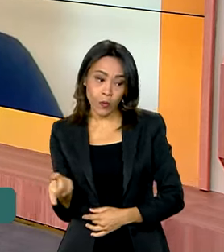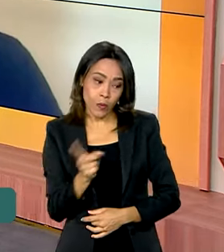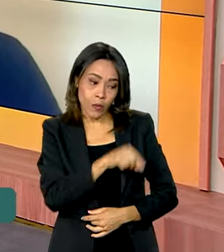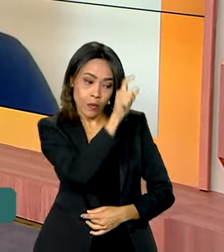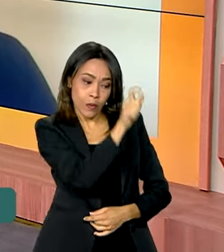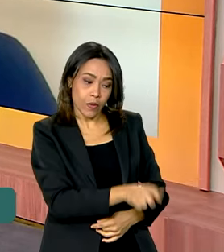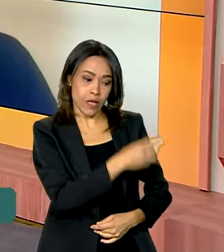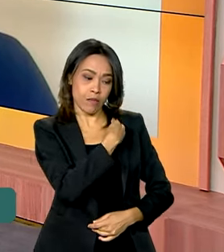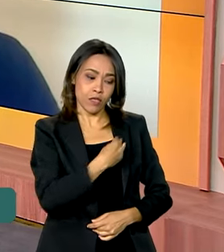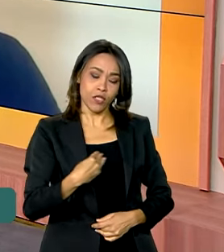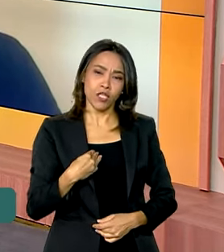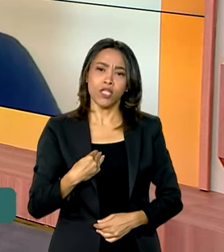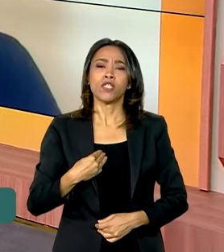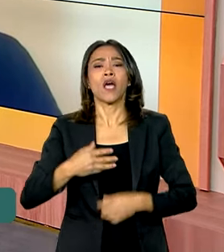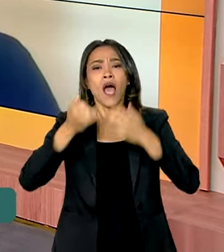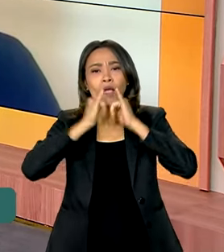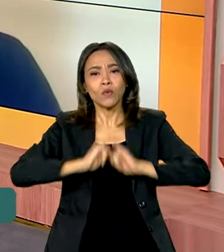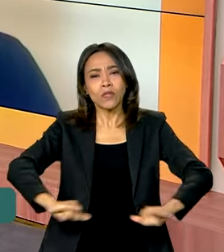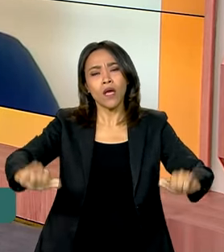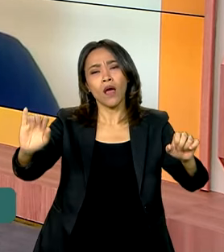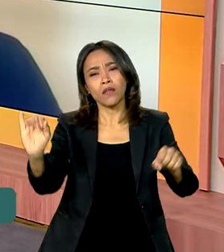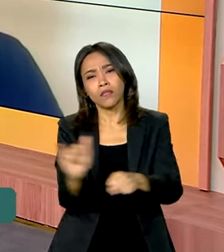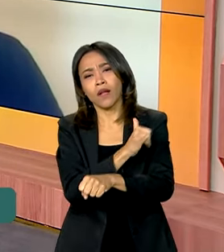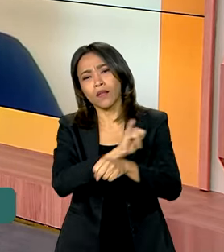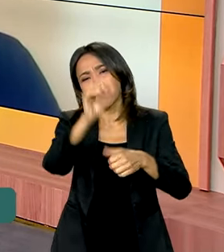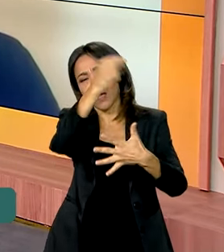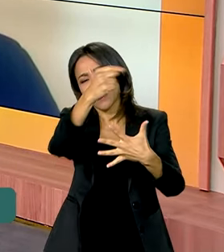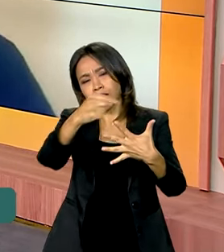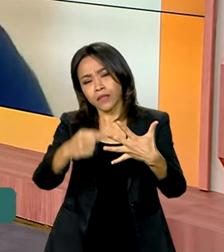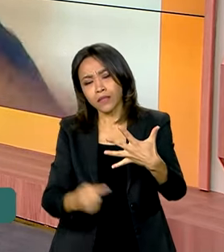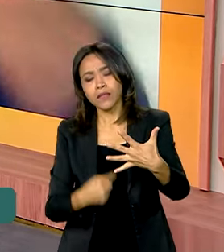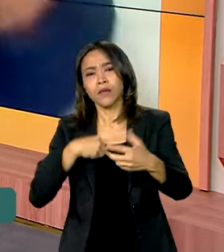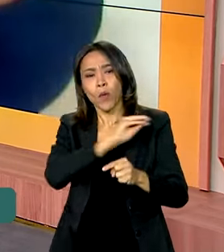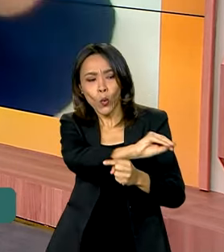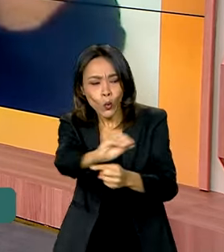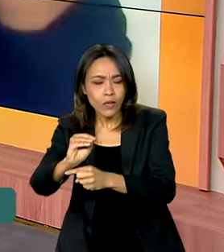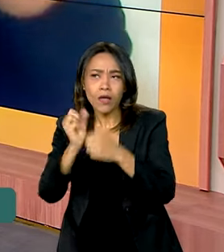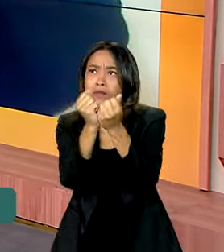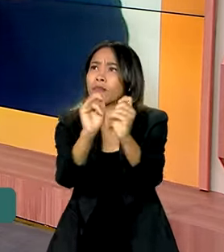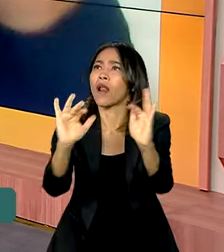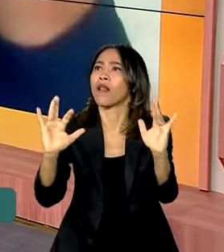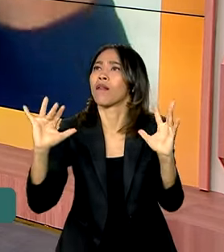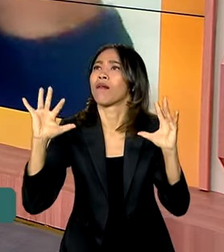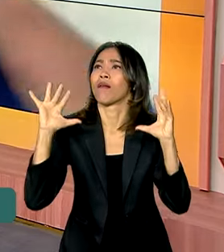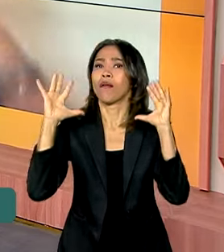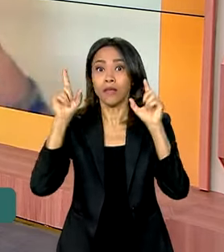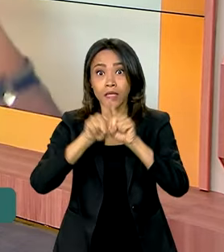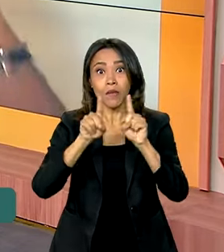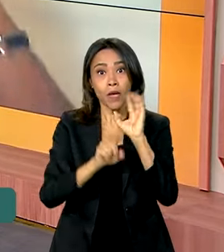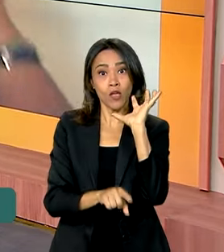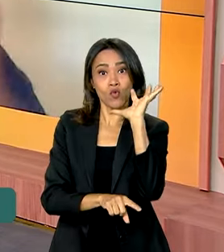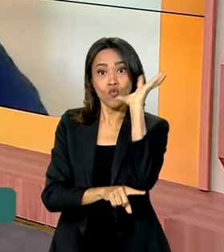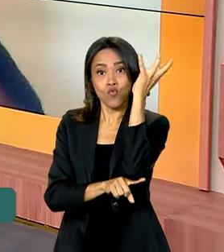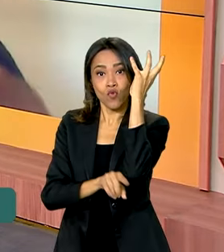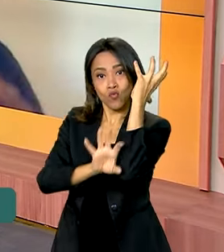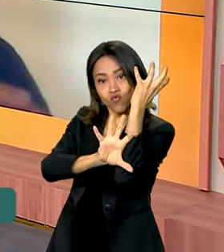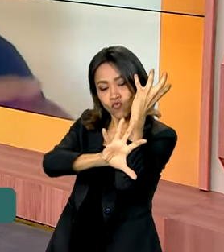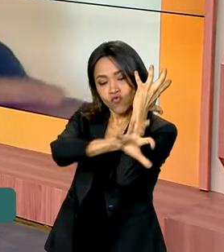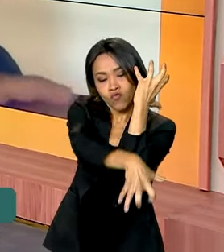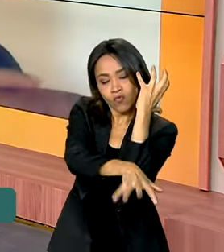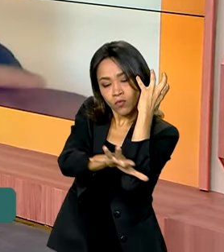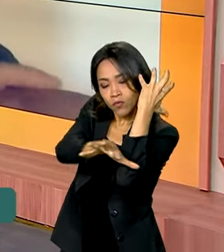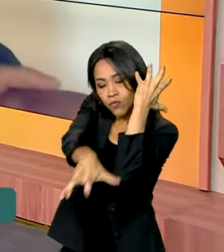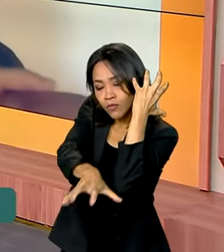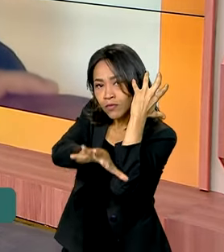de medidas aí de conservação dos recursos naturais, entre elas o PRO-Manguezal, que é o Programa Nacional